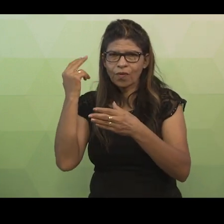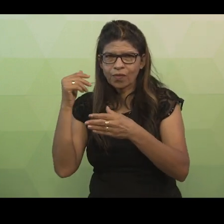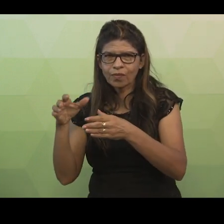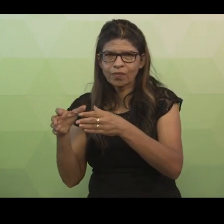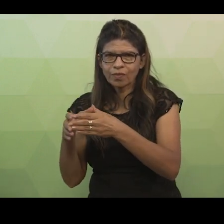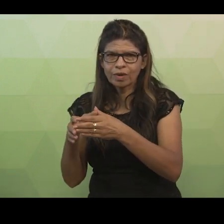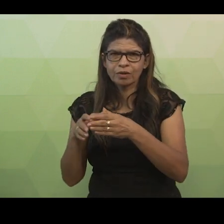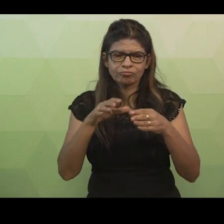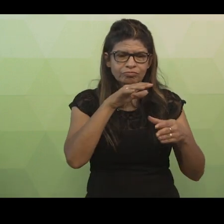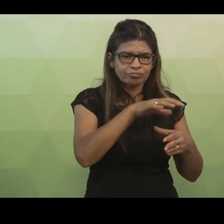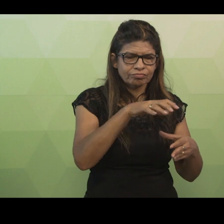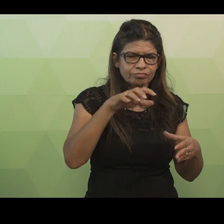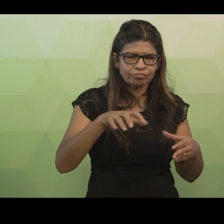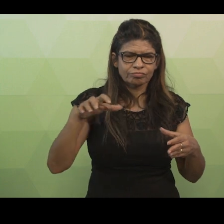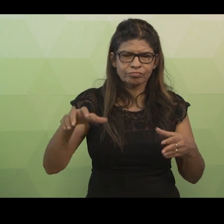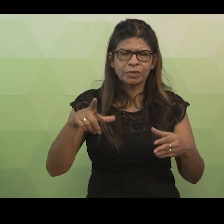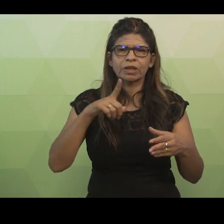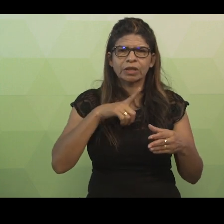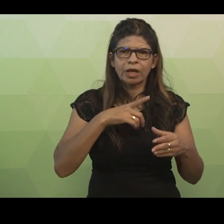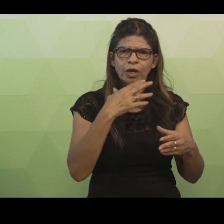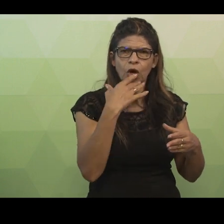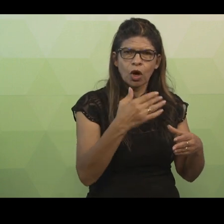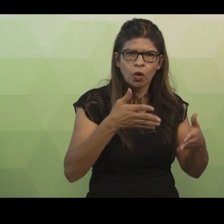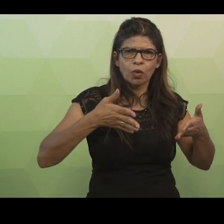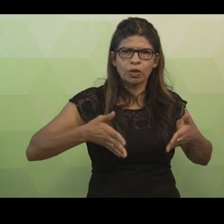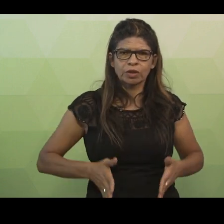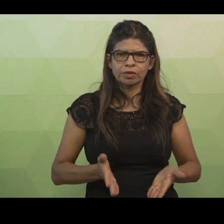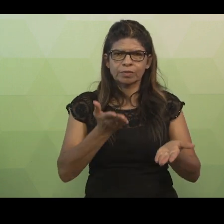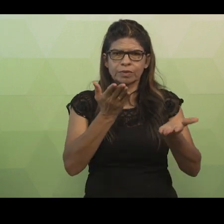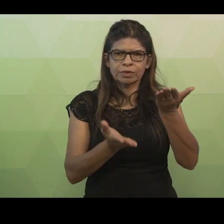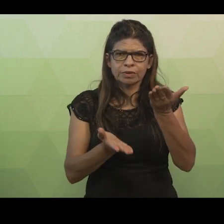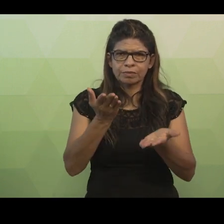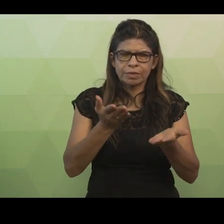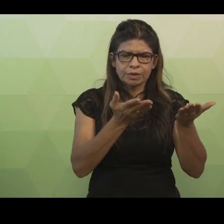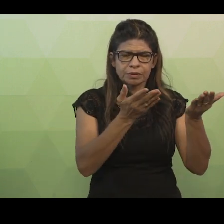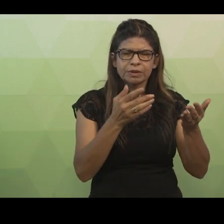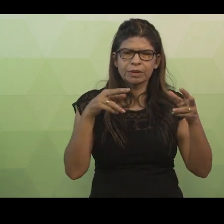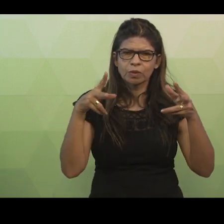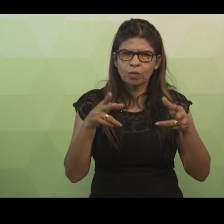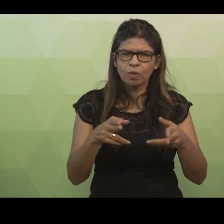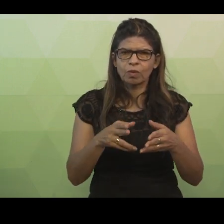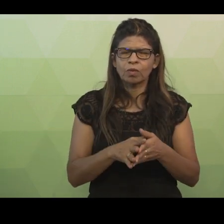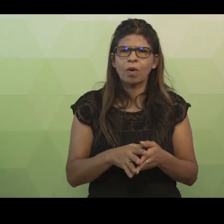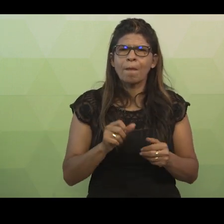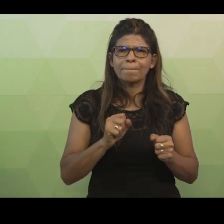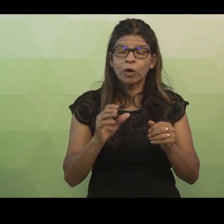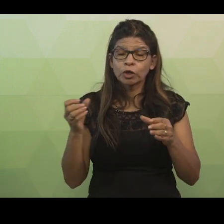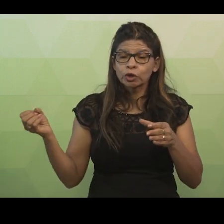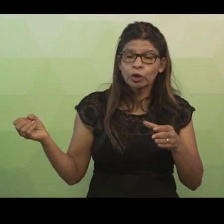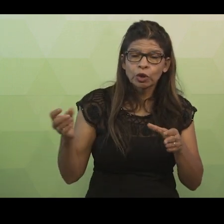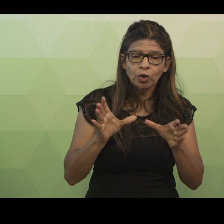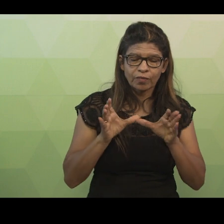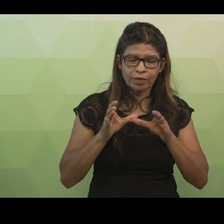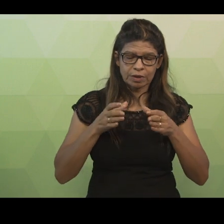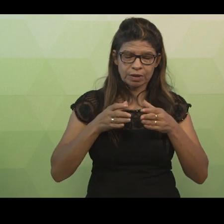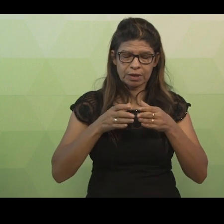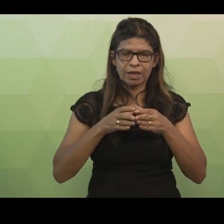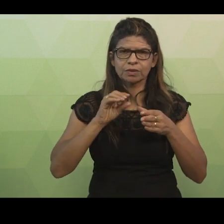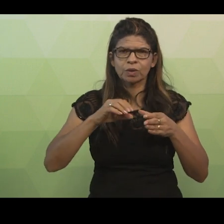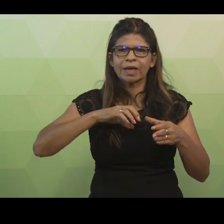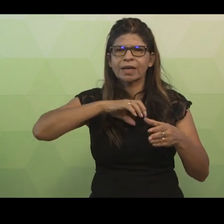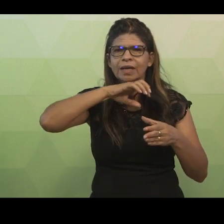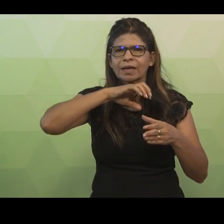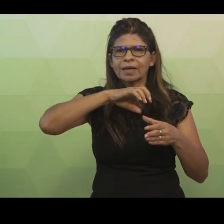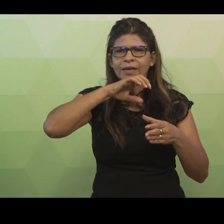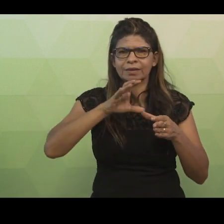Para evitar essa duplicidade, podemos criar uma nova classe, que chamaremos de animal, e iremos definir estes atributos para